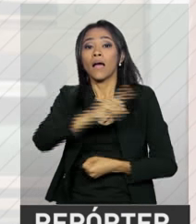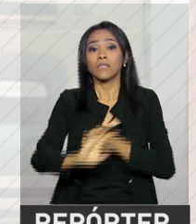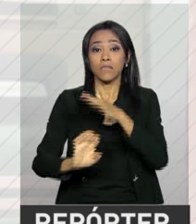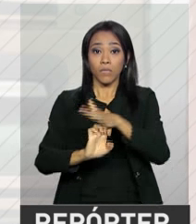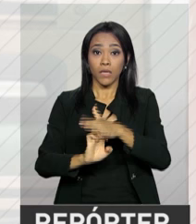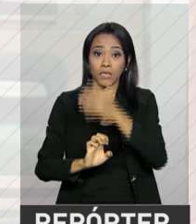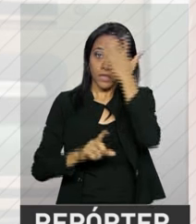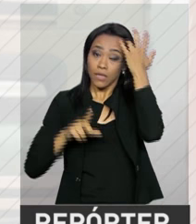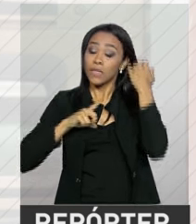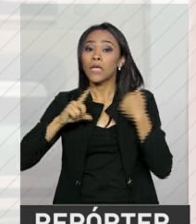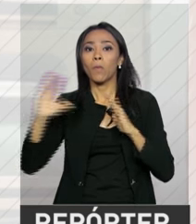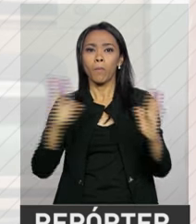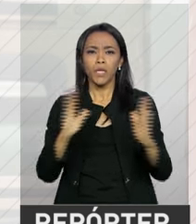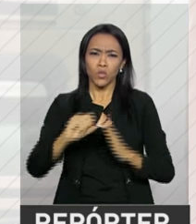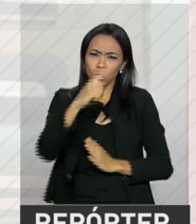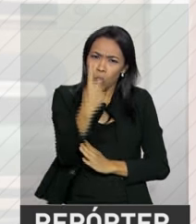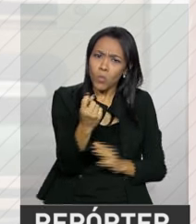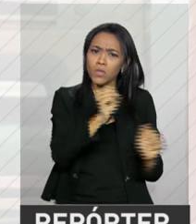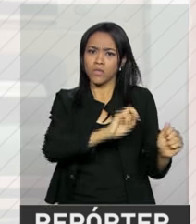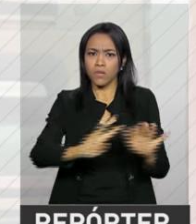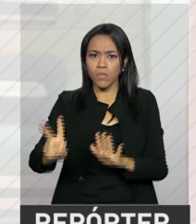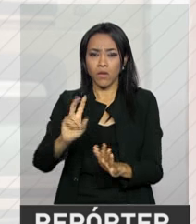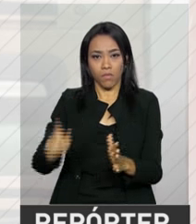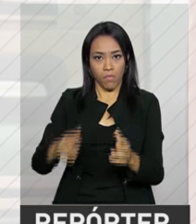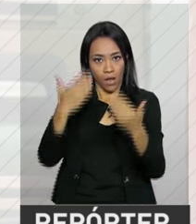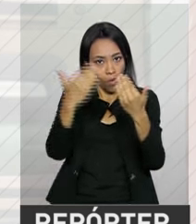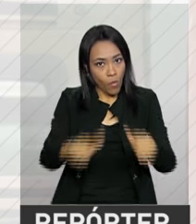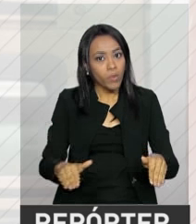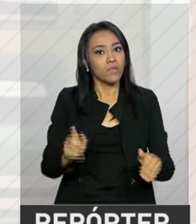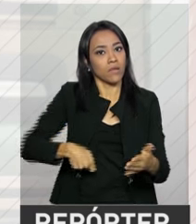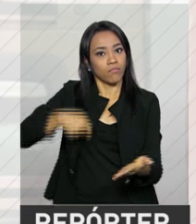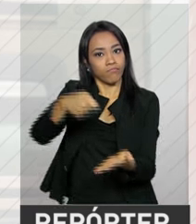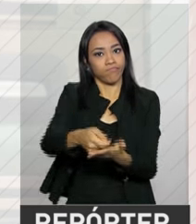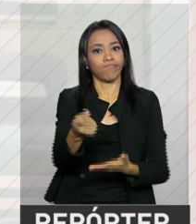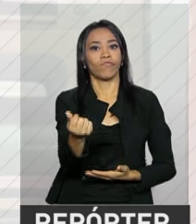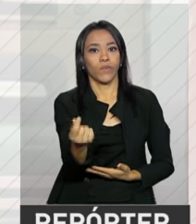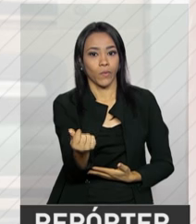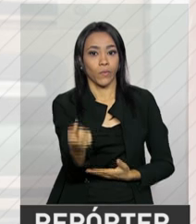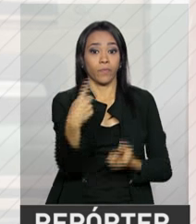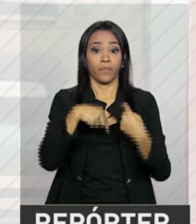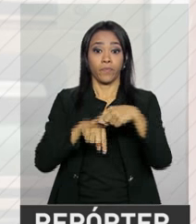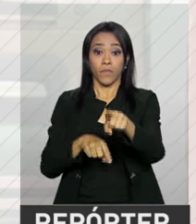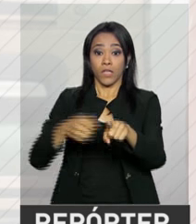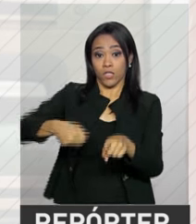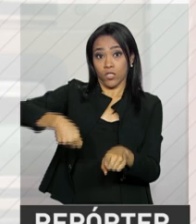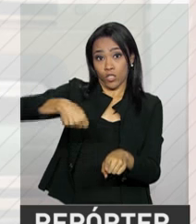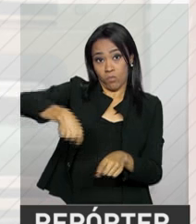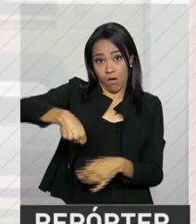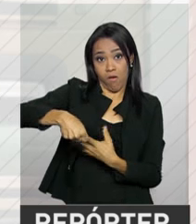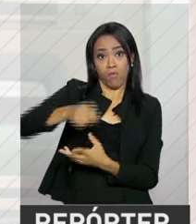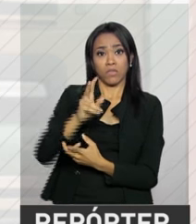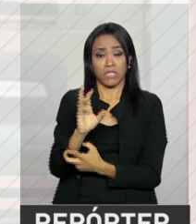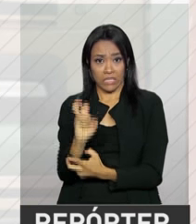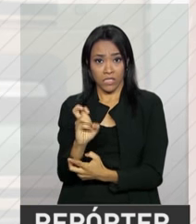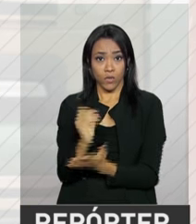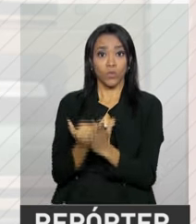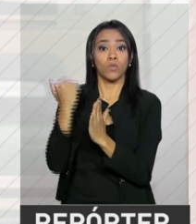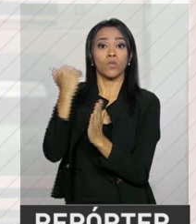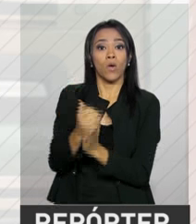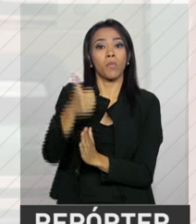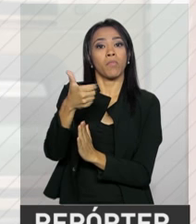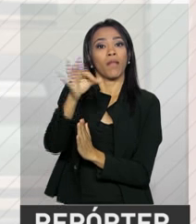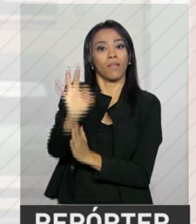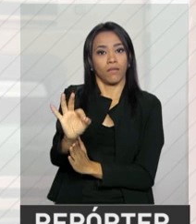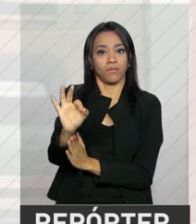máximo uma semana para indenizar o consumidor e a franquia mínima de bagagem de mão passa de 5 para 10 kg outra